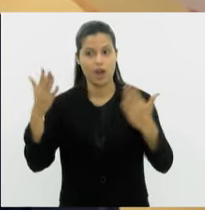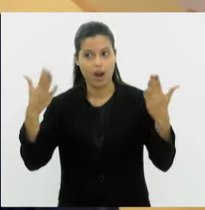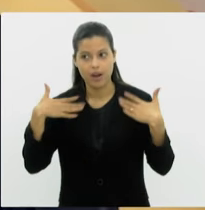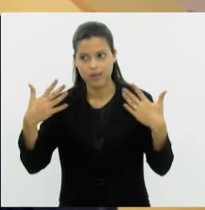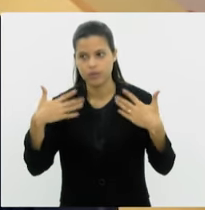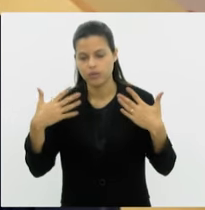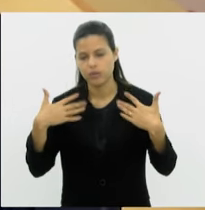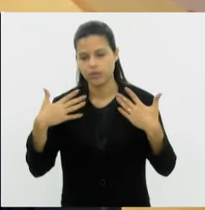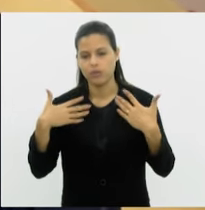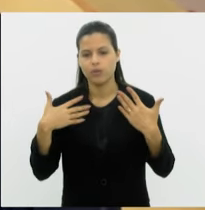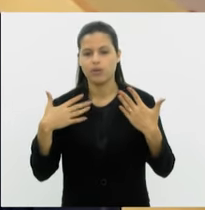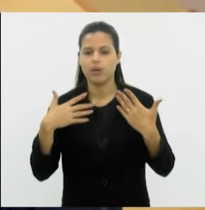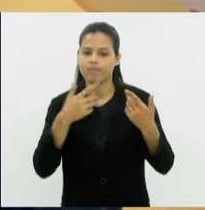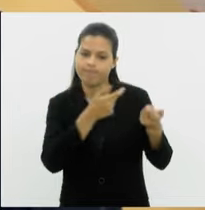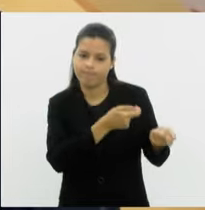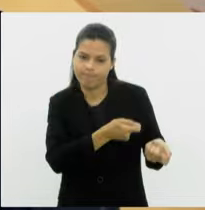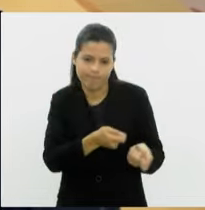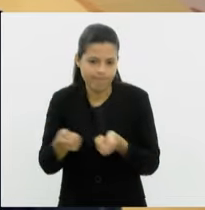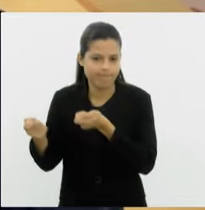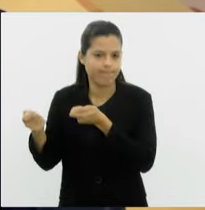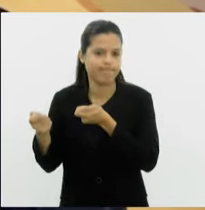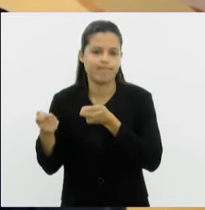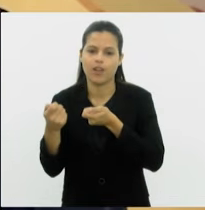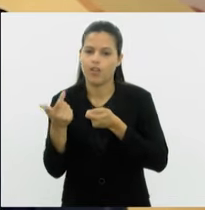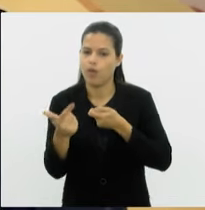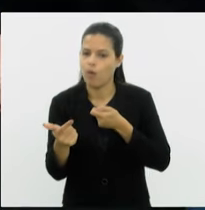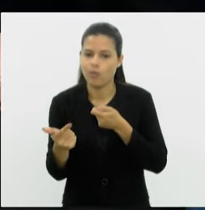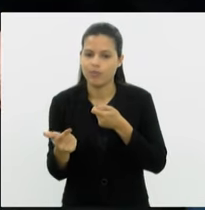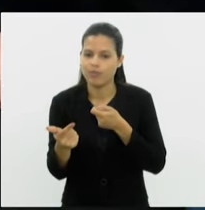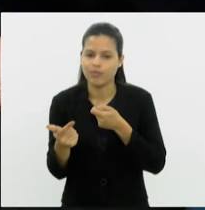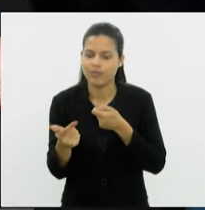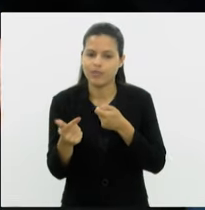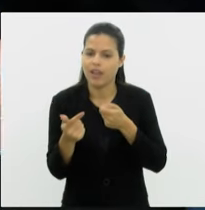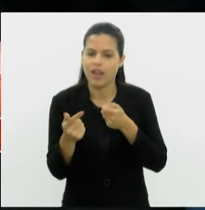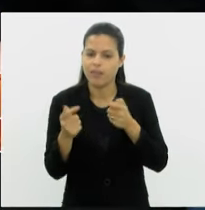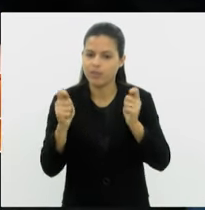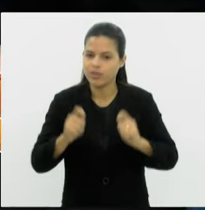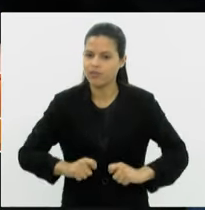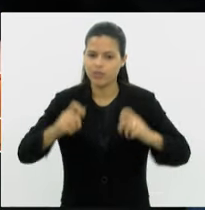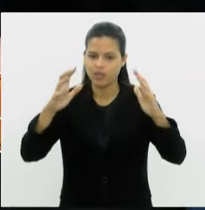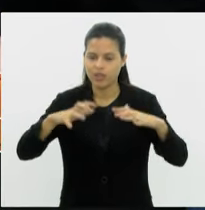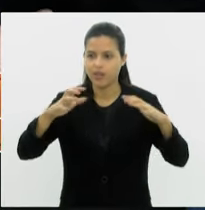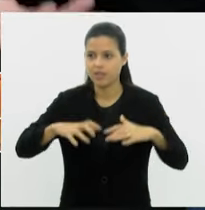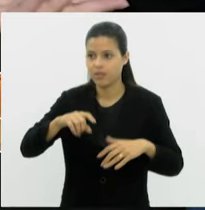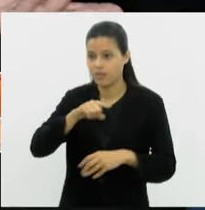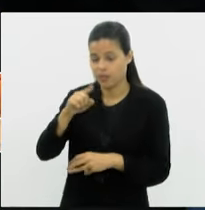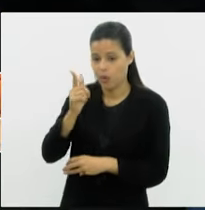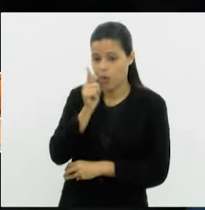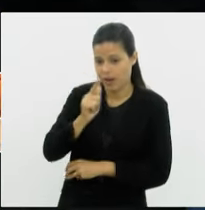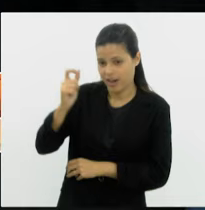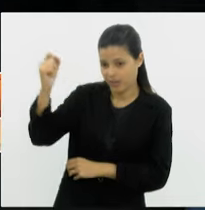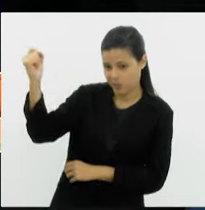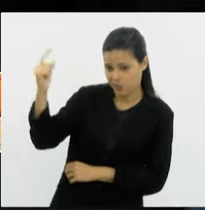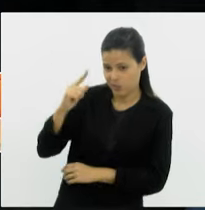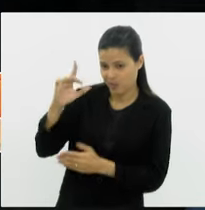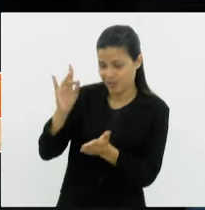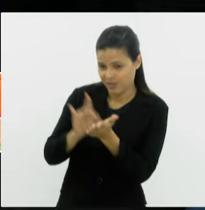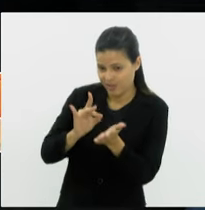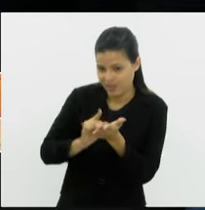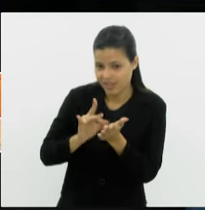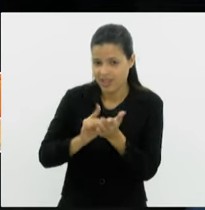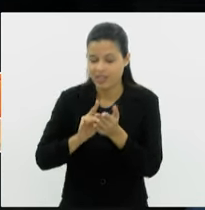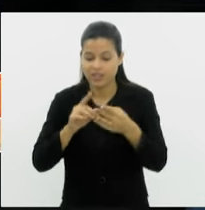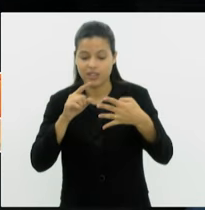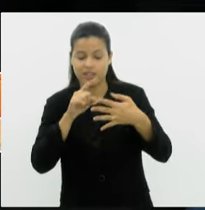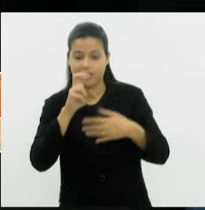quentes ao longo de toda a semana, sem previsão de chuva. Será que você conhece o Astro Rei de verdade? Eu trouxe 5 curiosidades